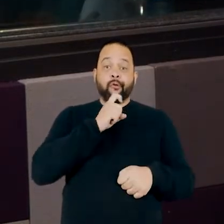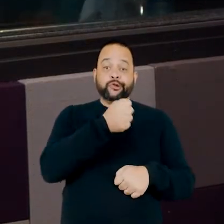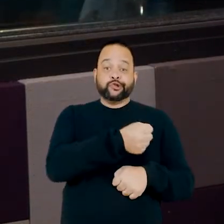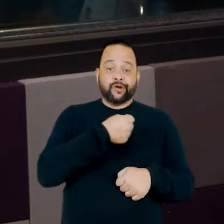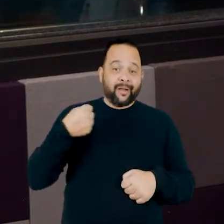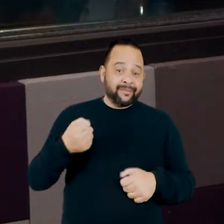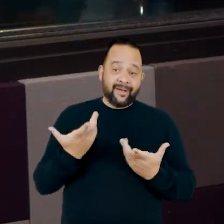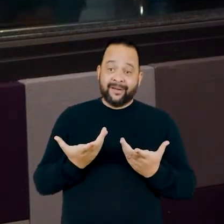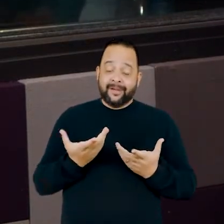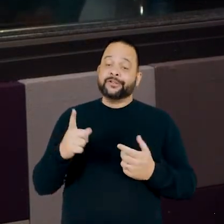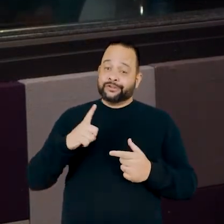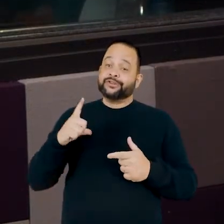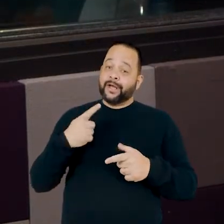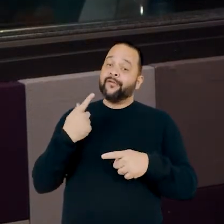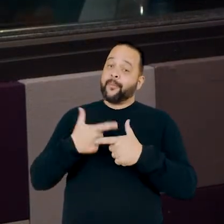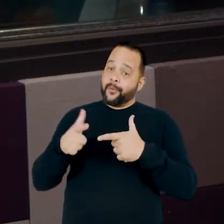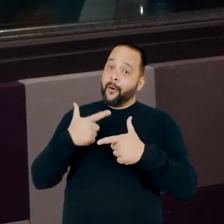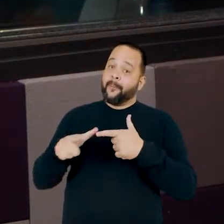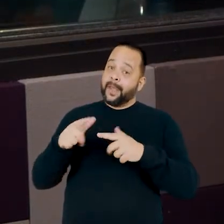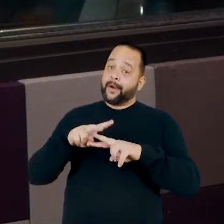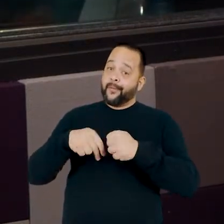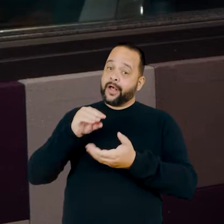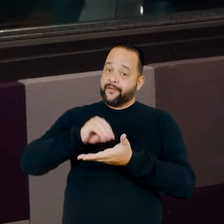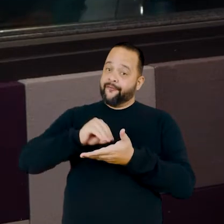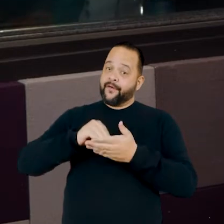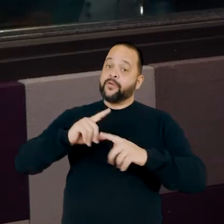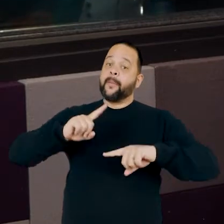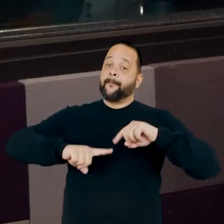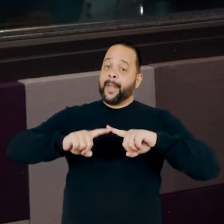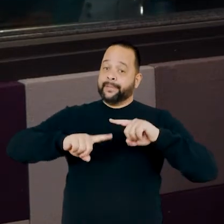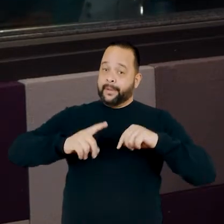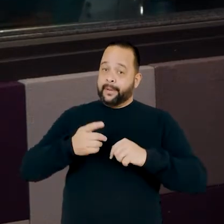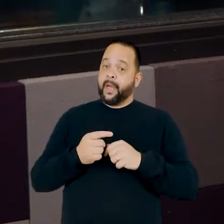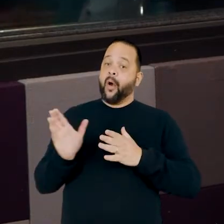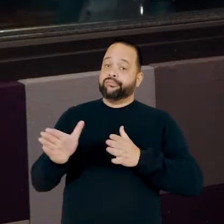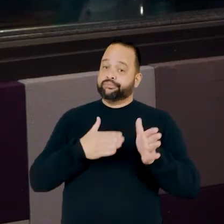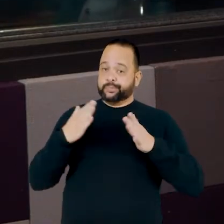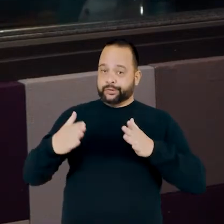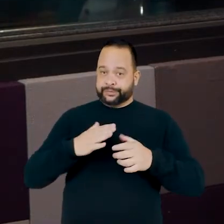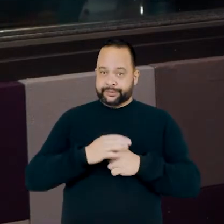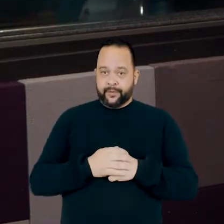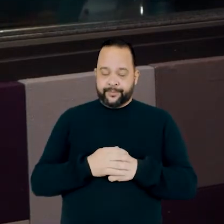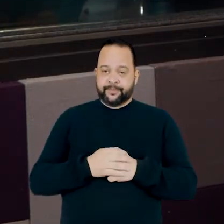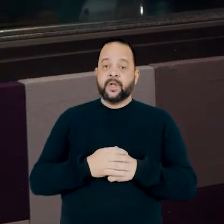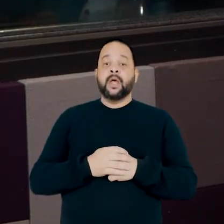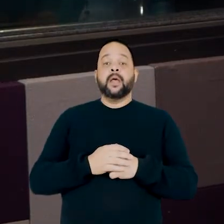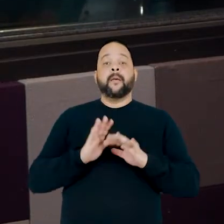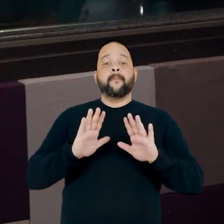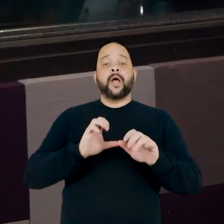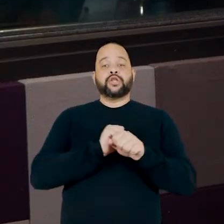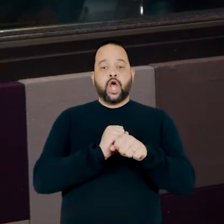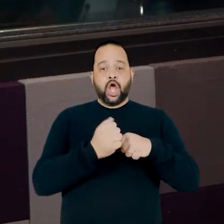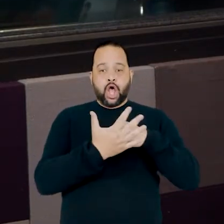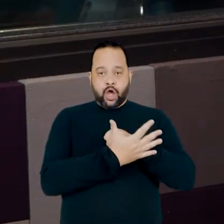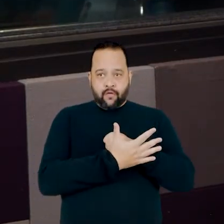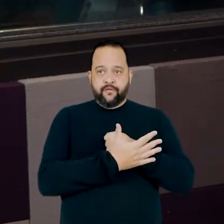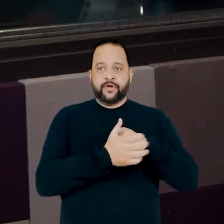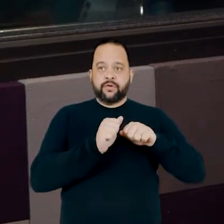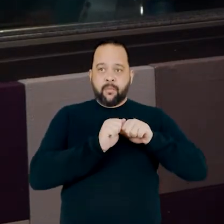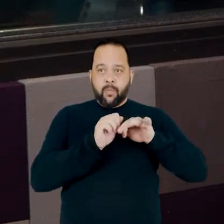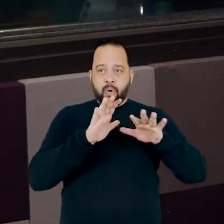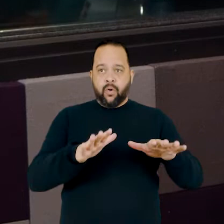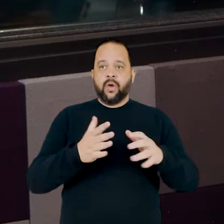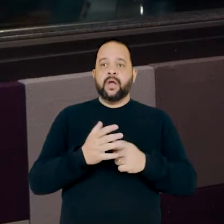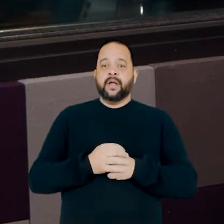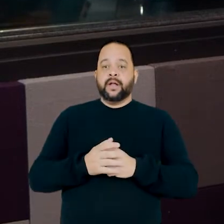é algo que a gente está passando, né? Estamos superando, né? E a pandemia, ela deu muita força, né? Nesse carinha aqui, o